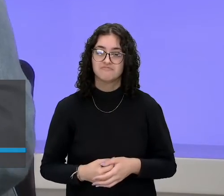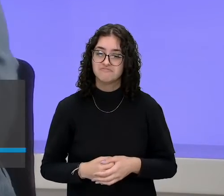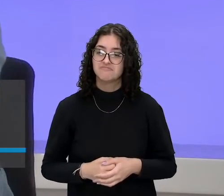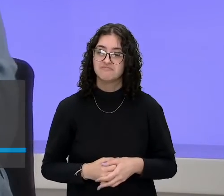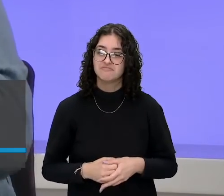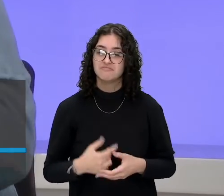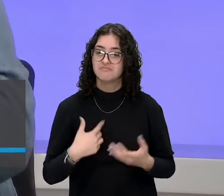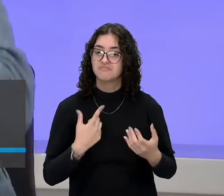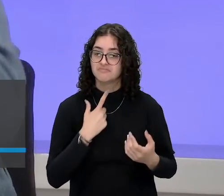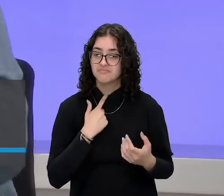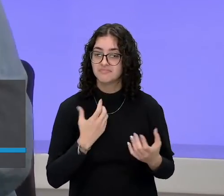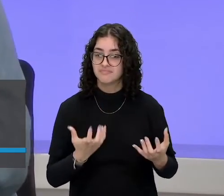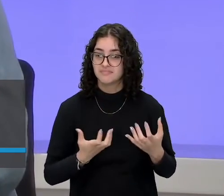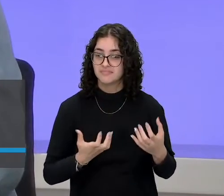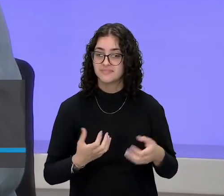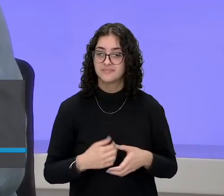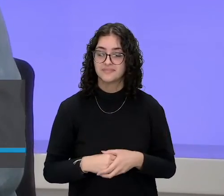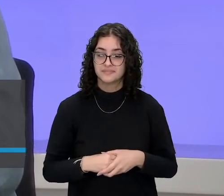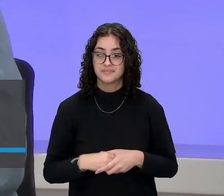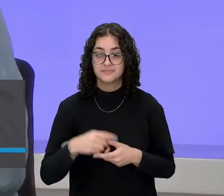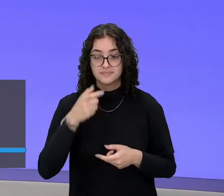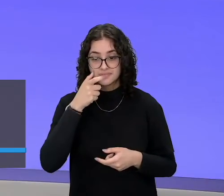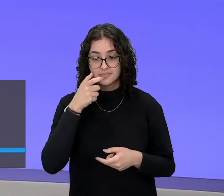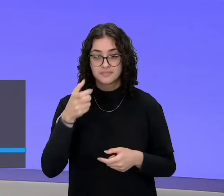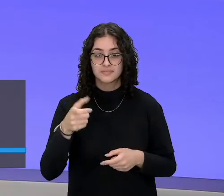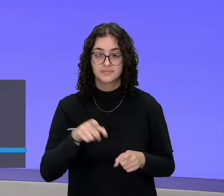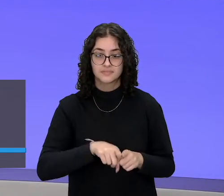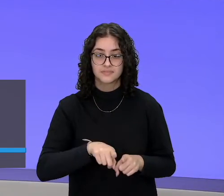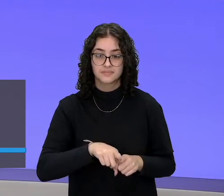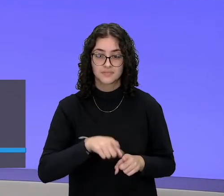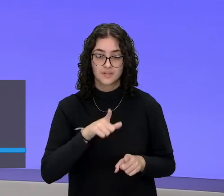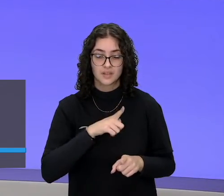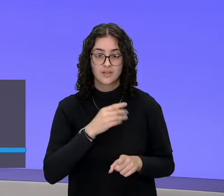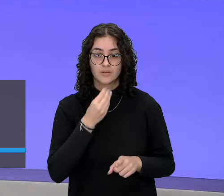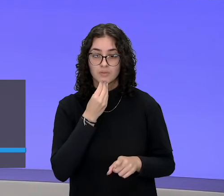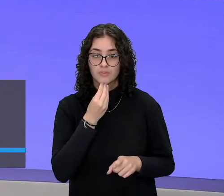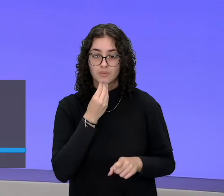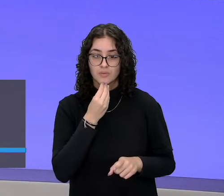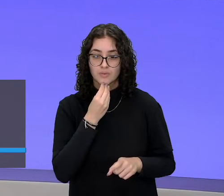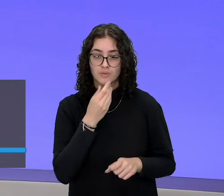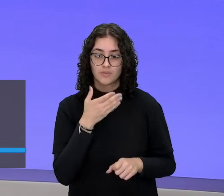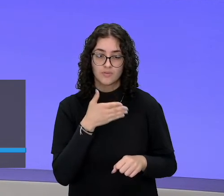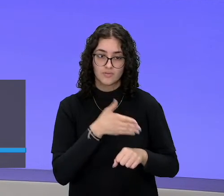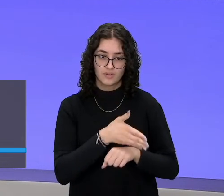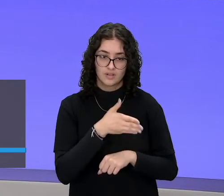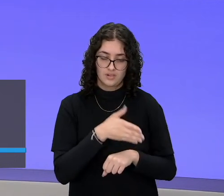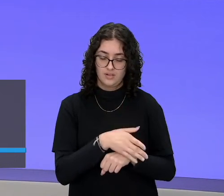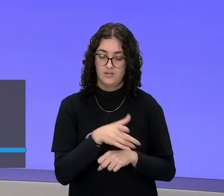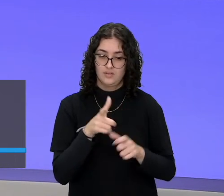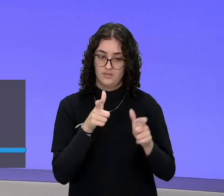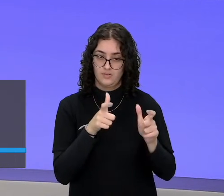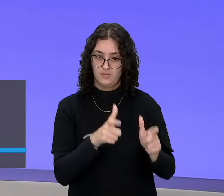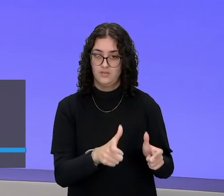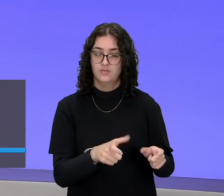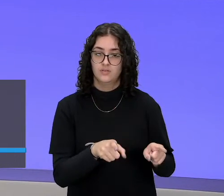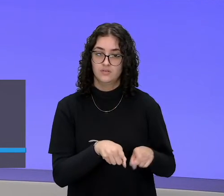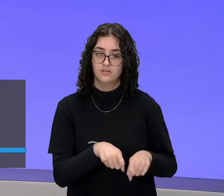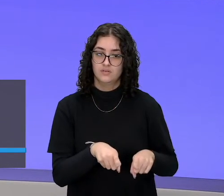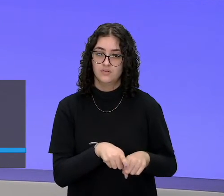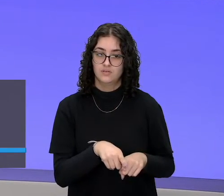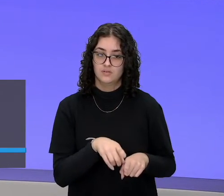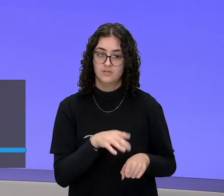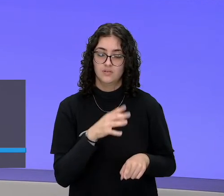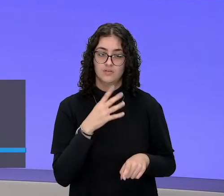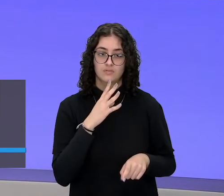nossa, também quero. E uma coisa muito interessante, quando a gente tem a oportunidade de ir para esses territórios, a gente conhece, a